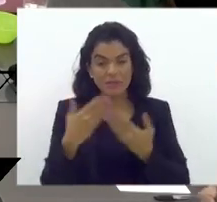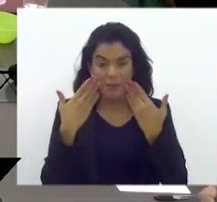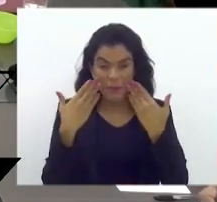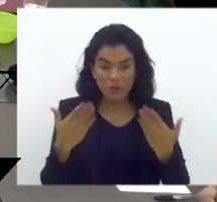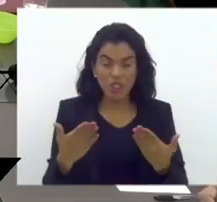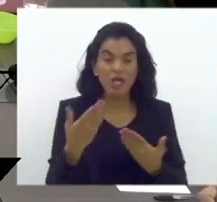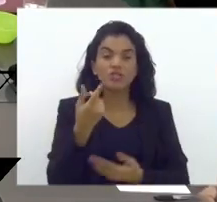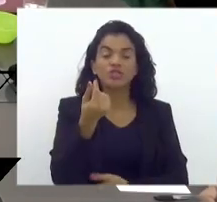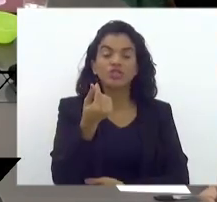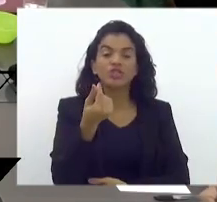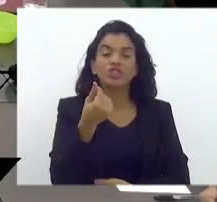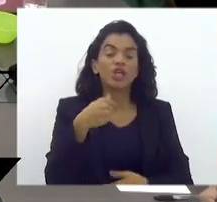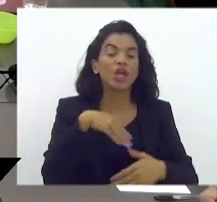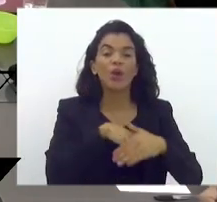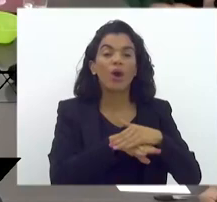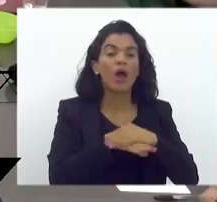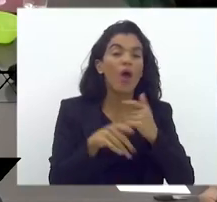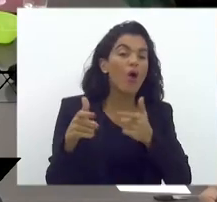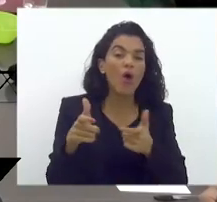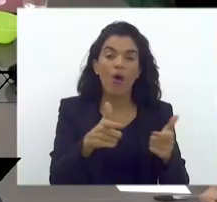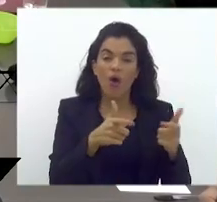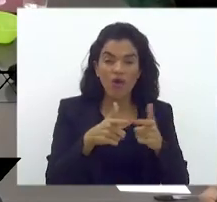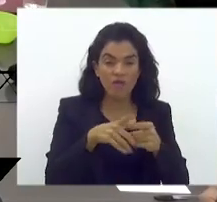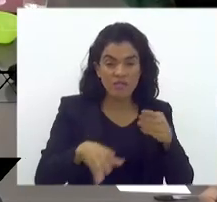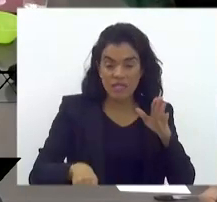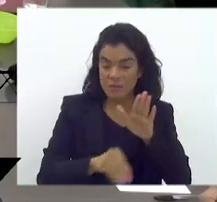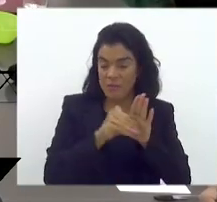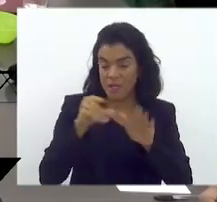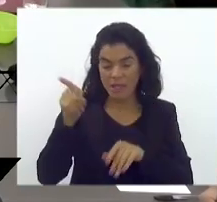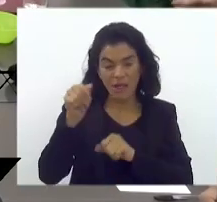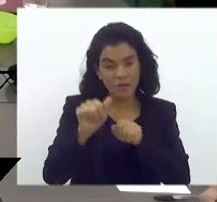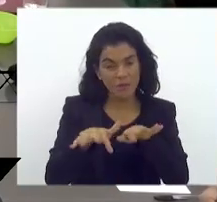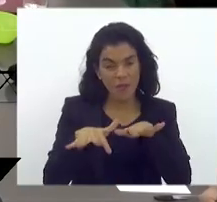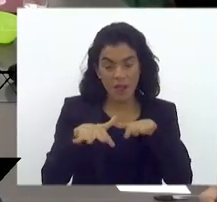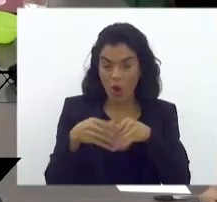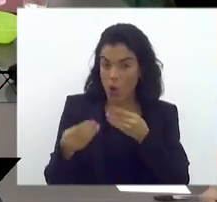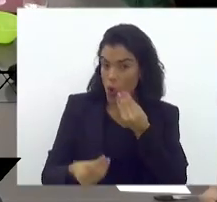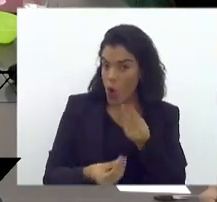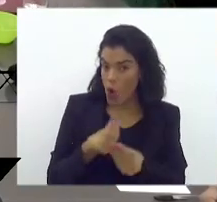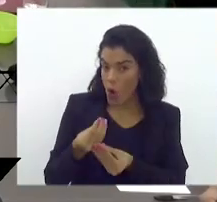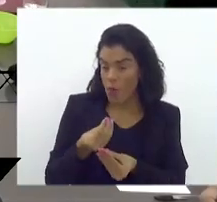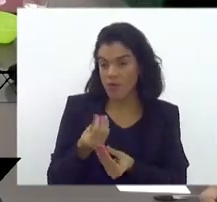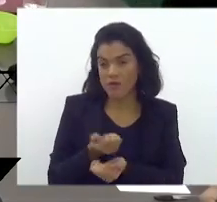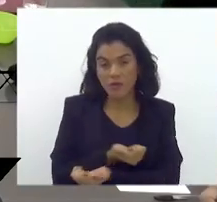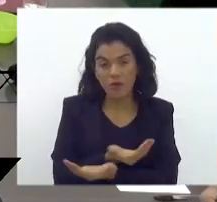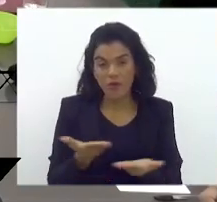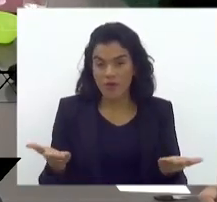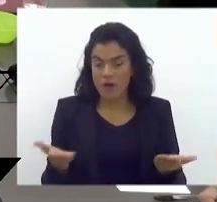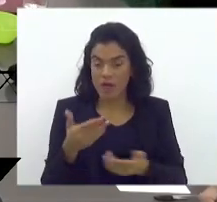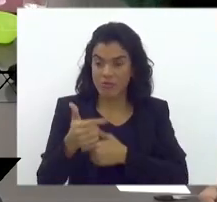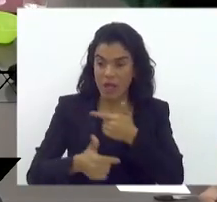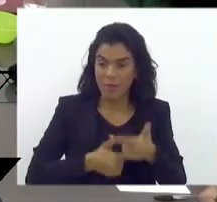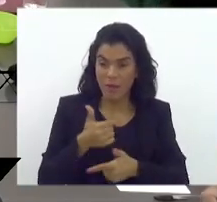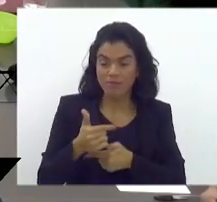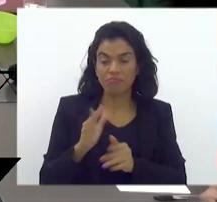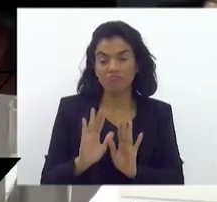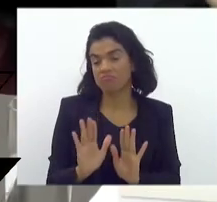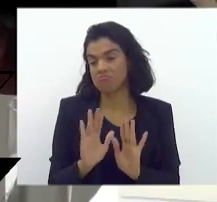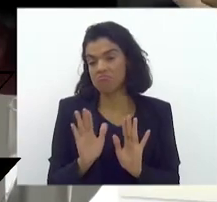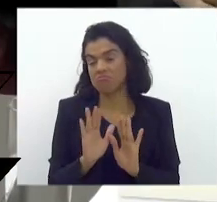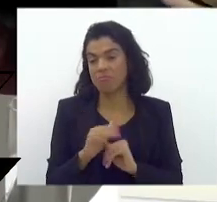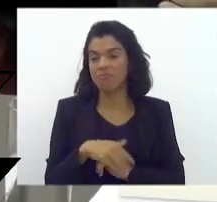fontes. Isso vai ter oportunidade na emenda de plenário. Agora, como vai ser a prestação? Isso já está claro na lei. Presidente, me permite muito